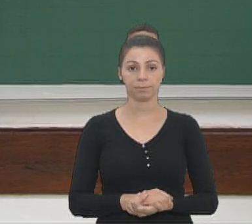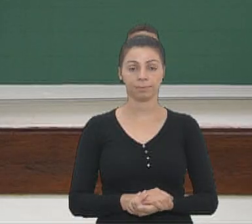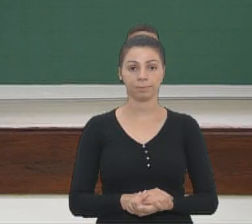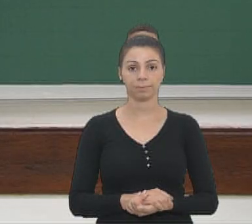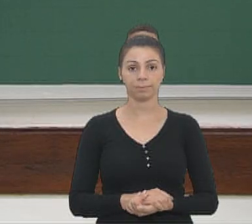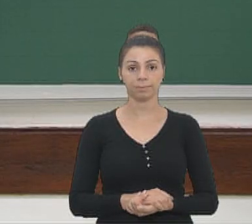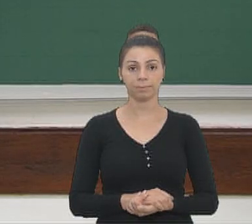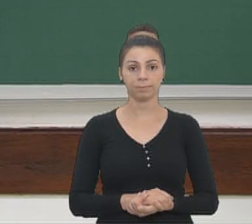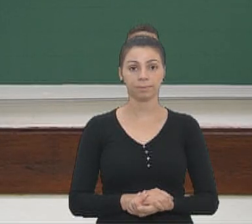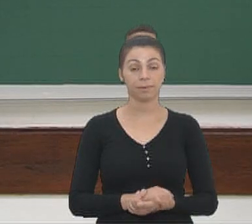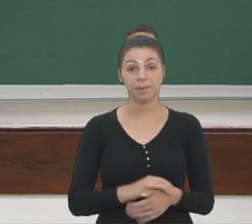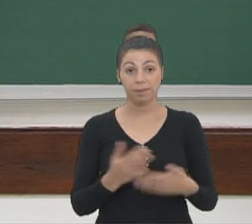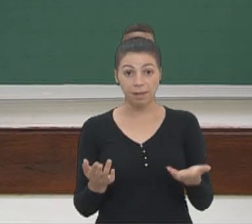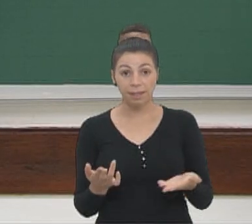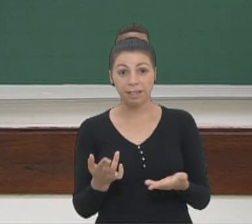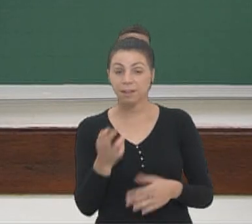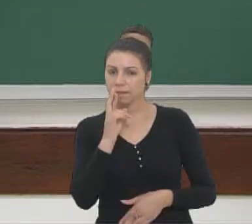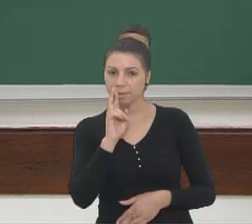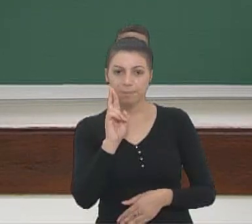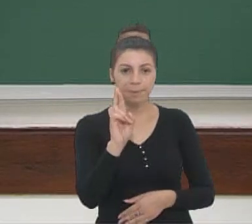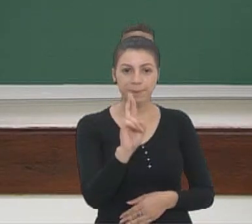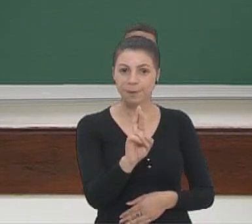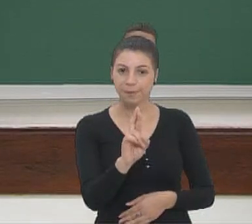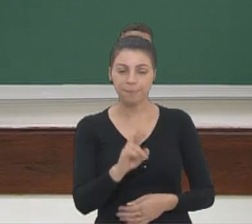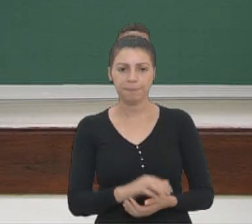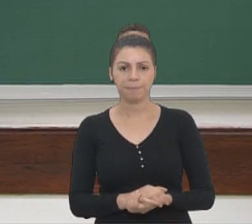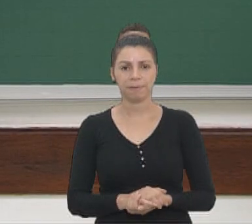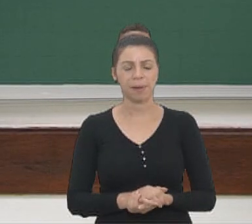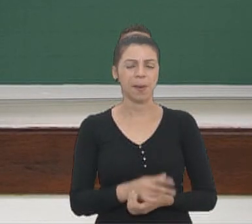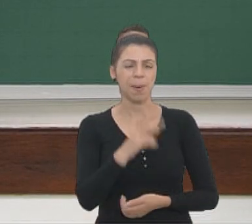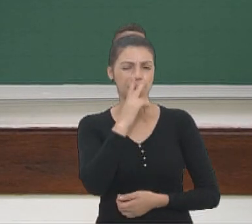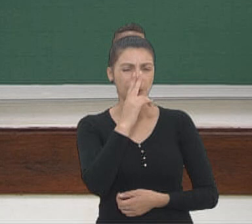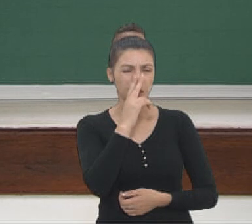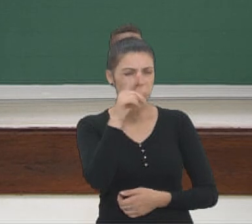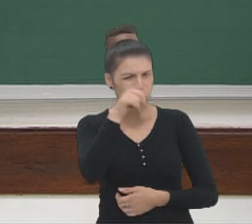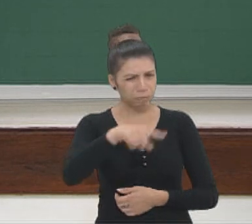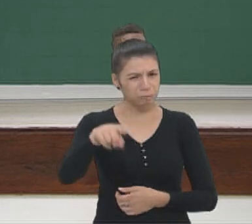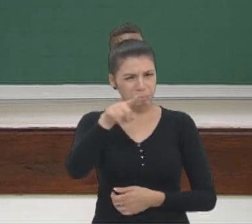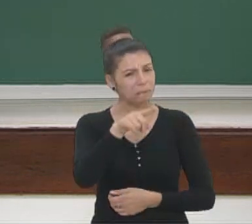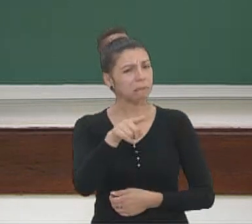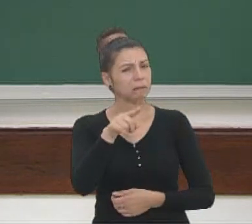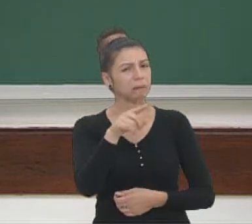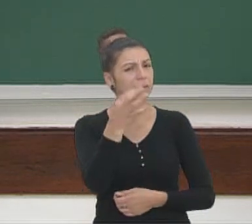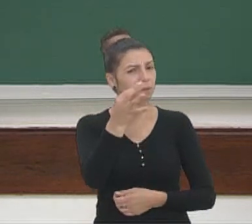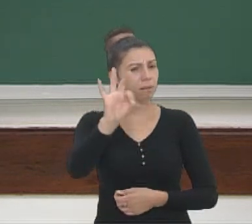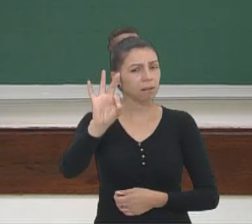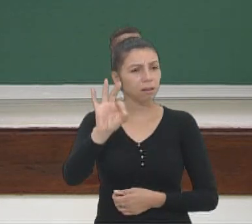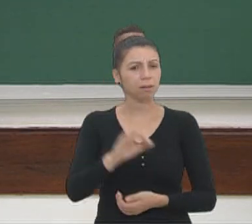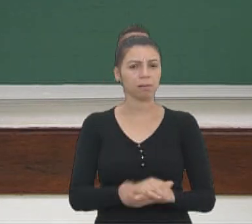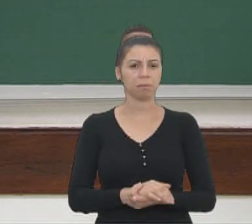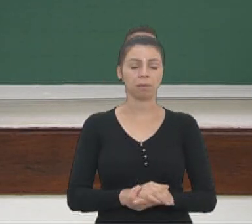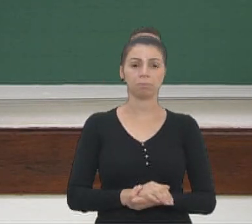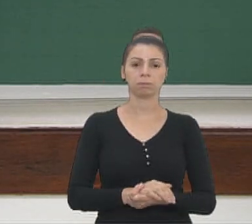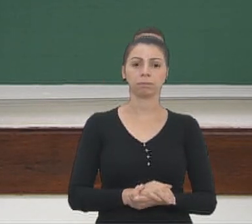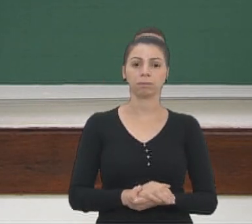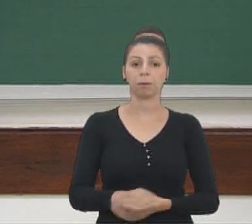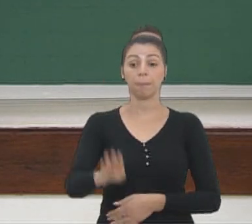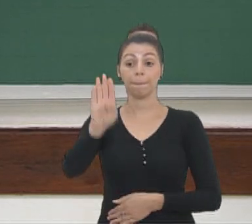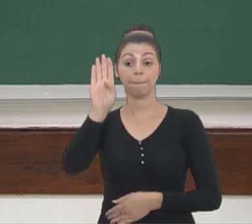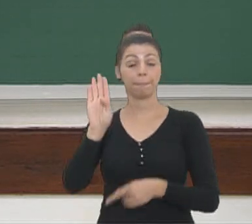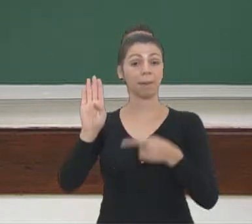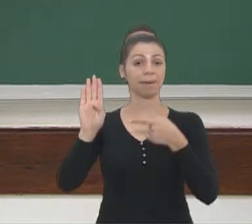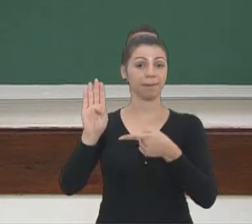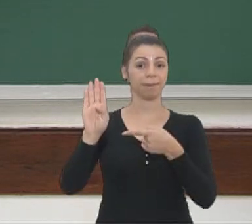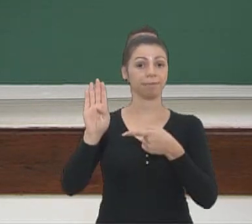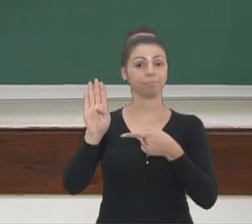E aí, você já respondeu, né? Eu acho que você acertou. Letra B. Verdade, você acertou.